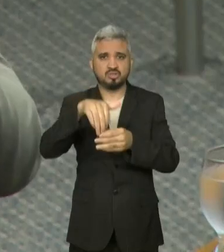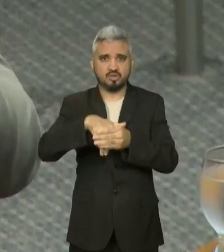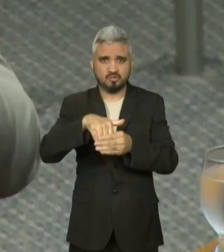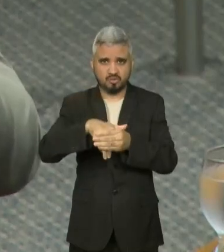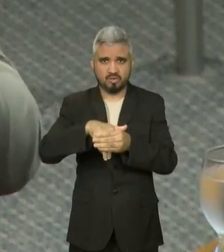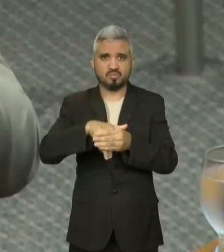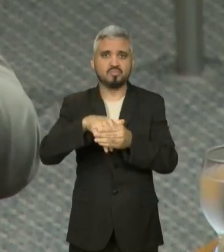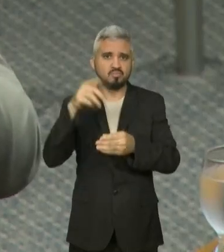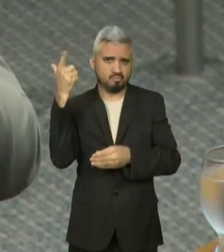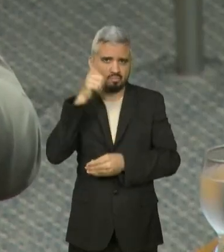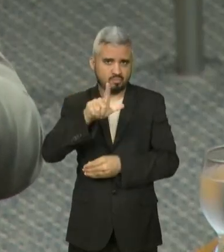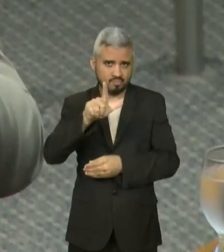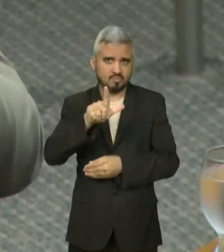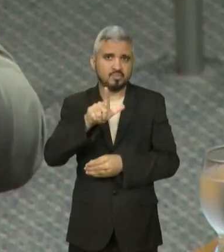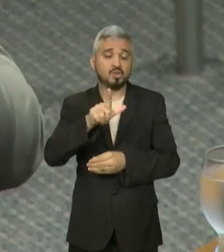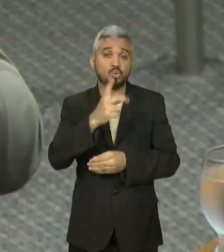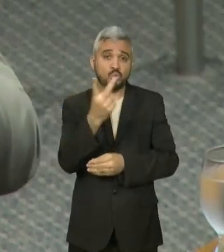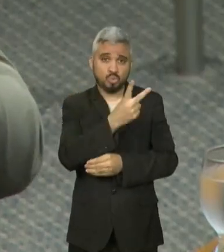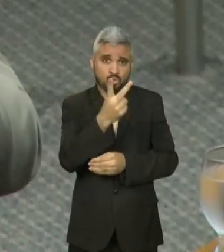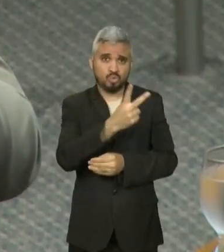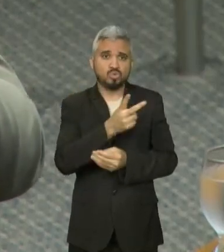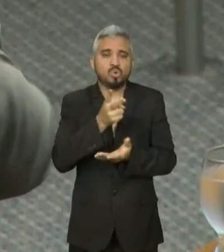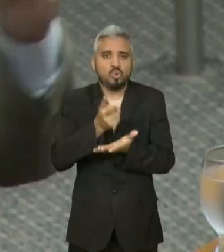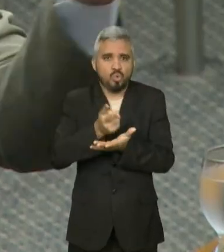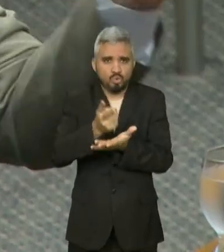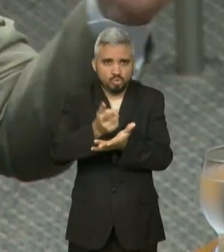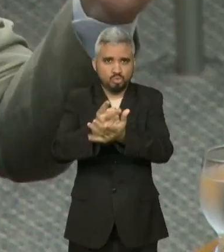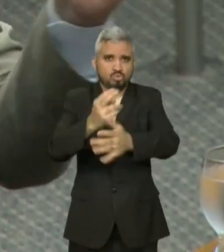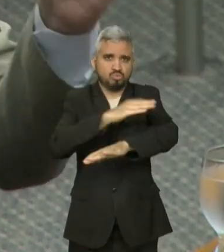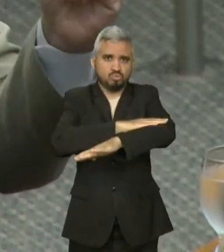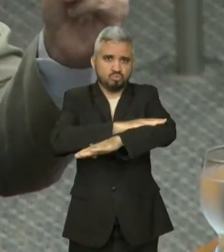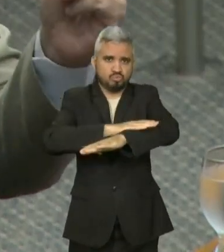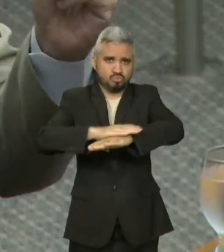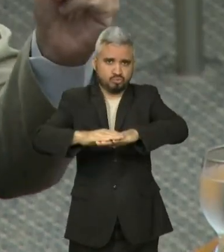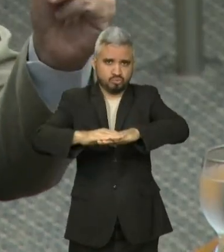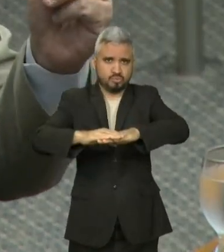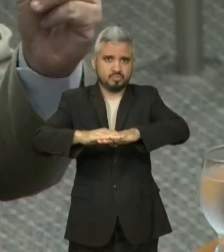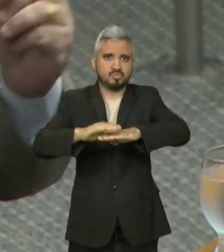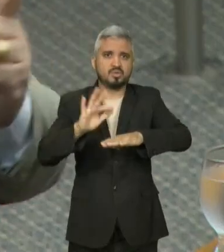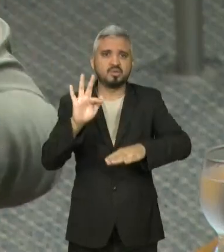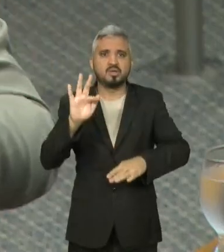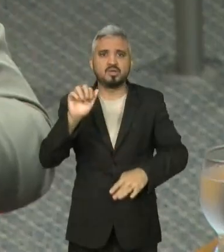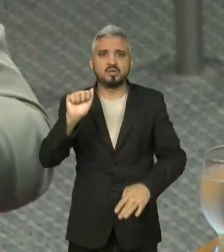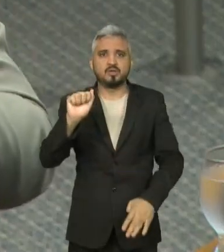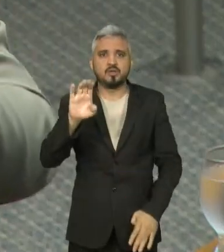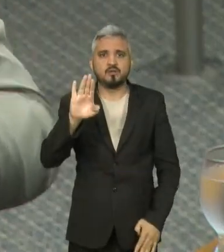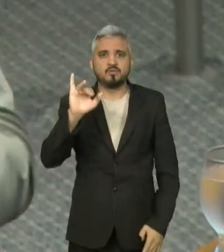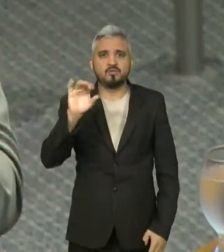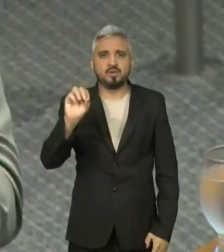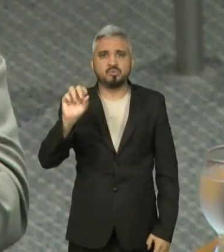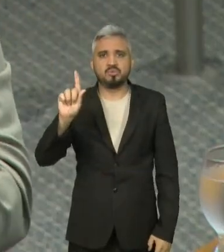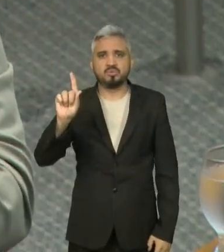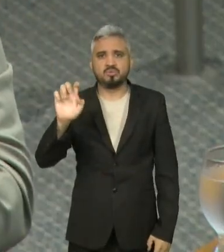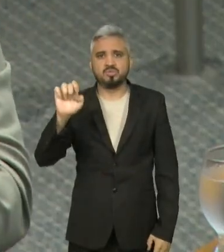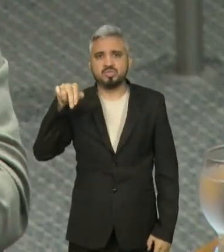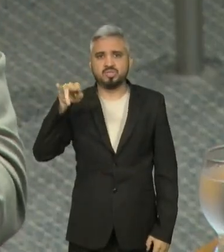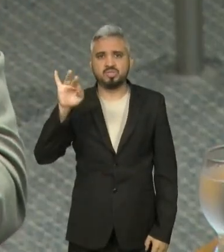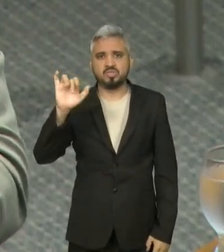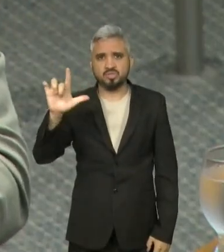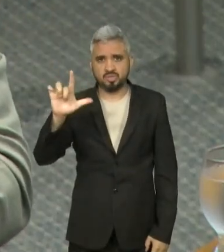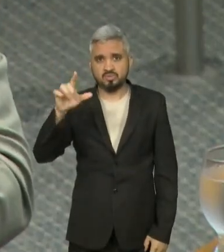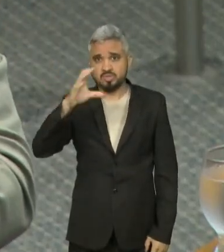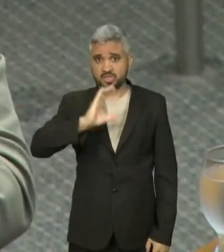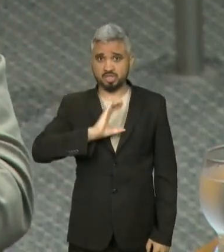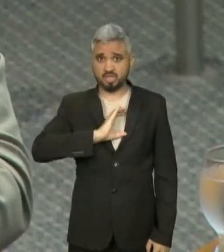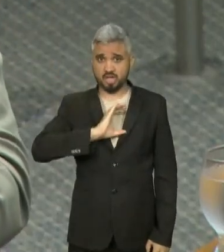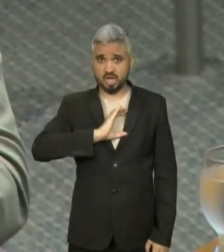continuar obras de asfaltamento. Foi a prefeita Vanessa Maia e o Fábio Gentil em Caxias. Então, assim, para quem não anda na cidade, quem não